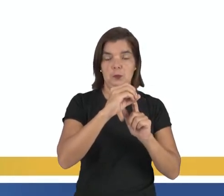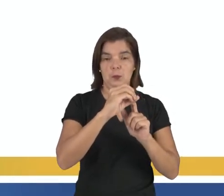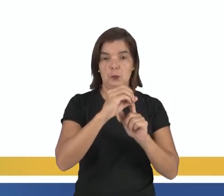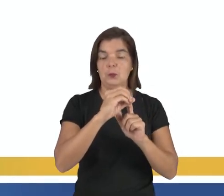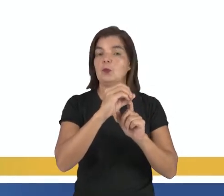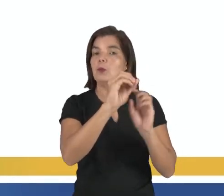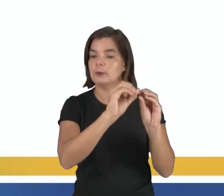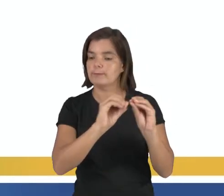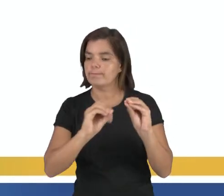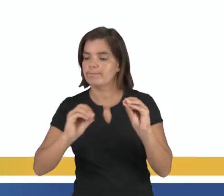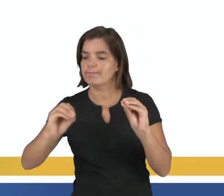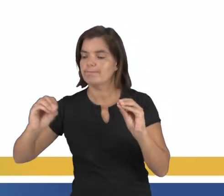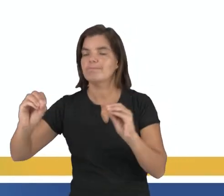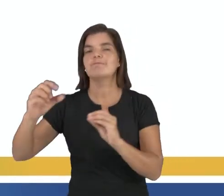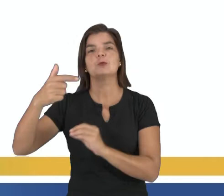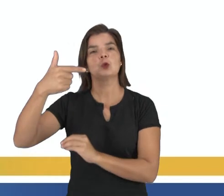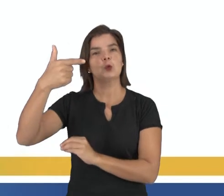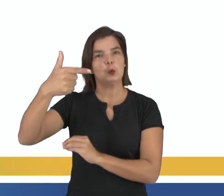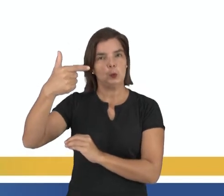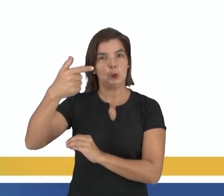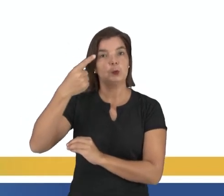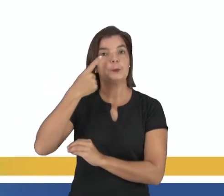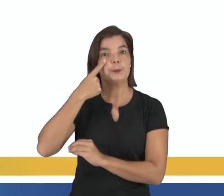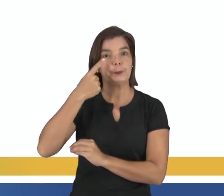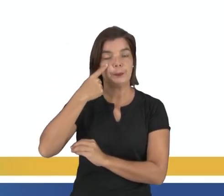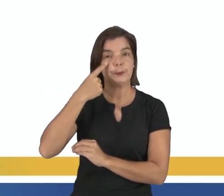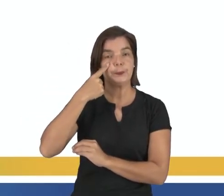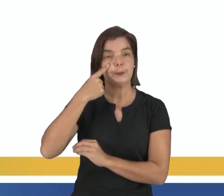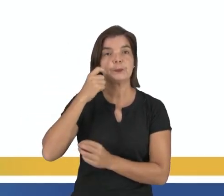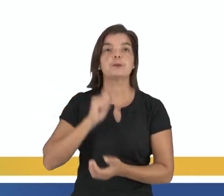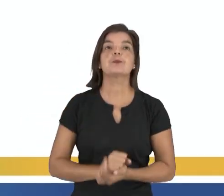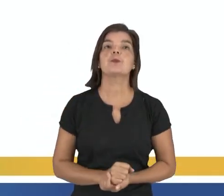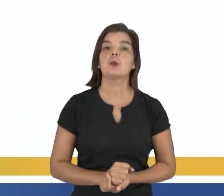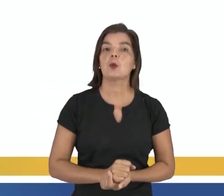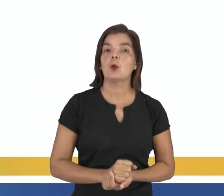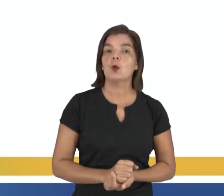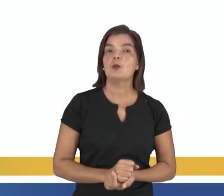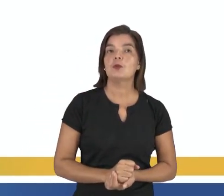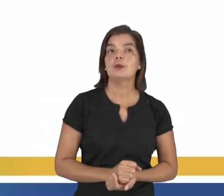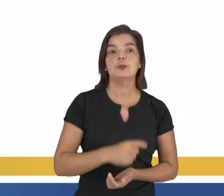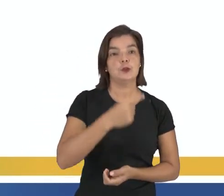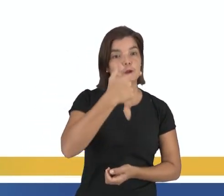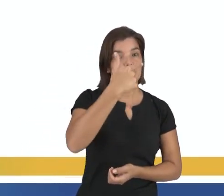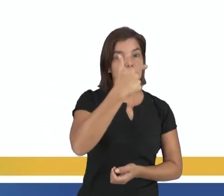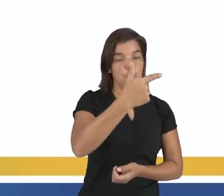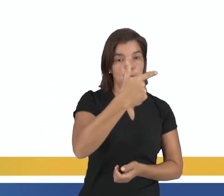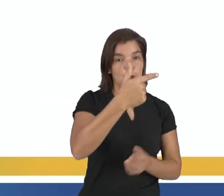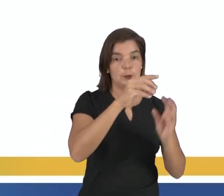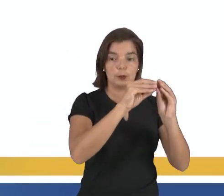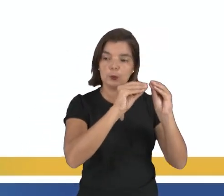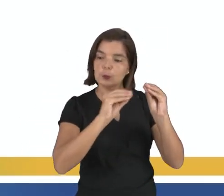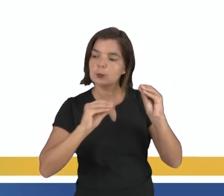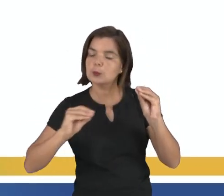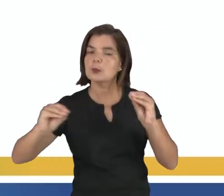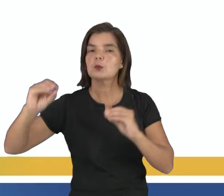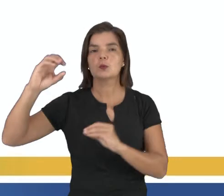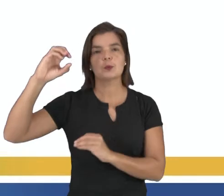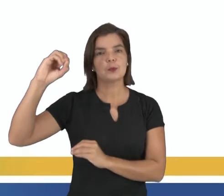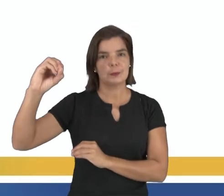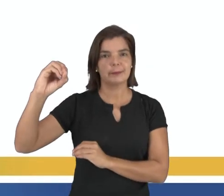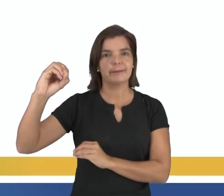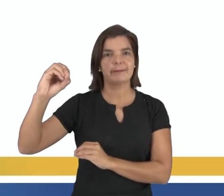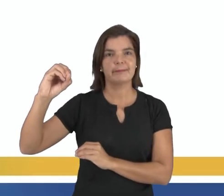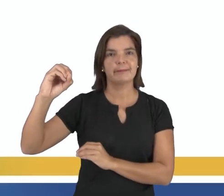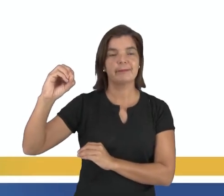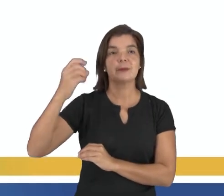mais 2, olhando o sentido reagente-produto, e o cobre foi de 2 mais para